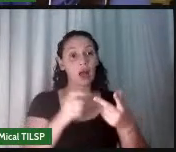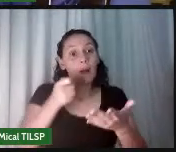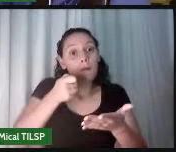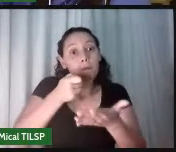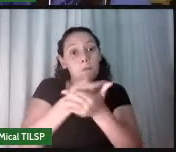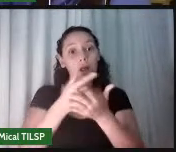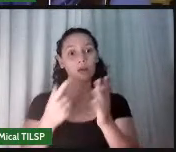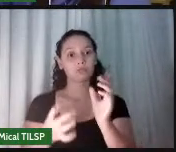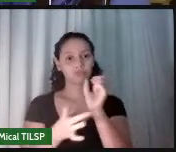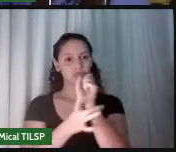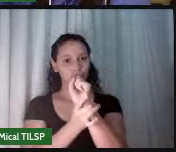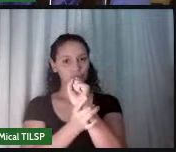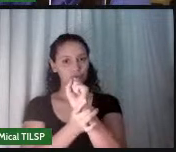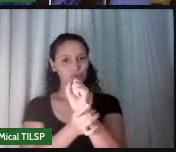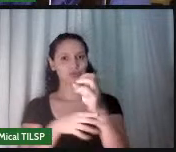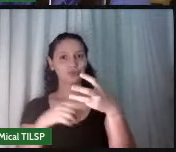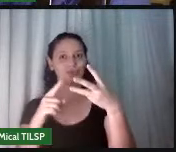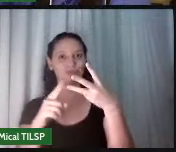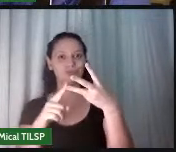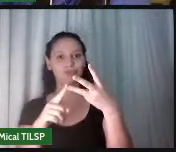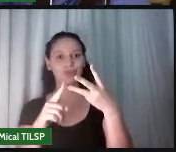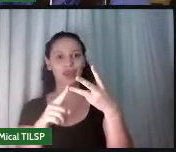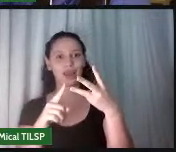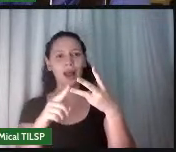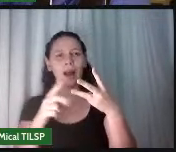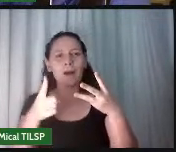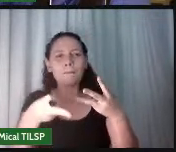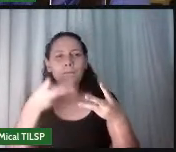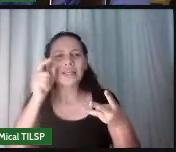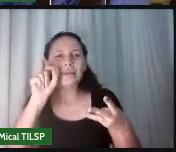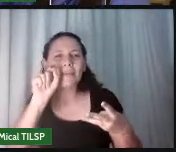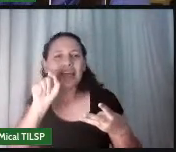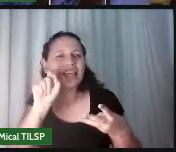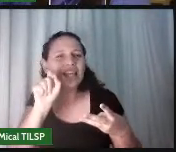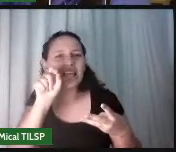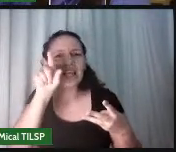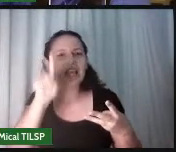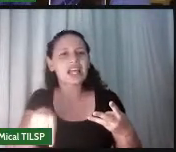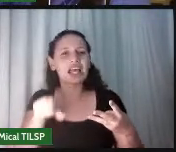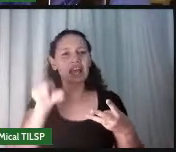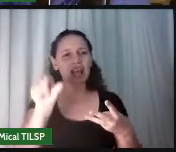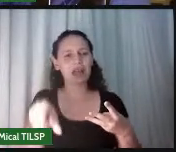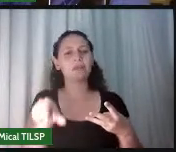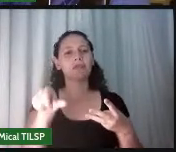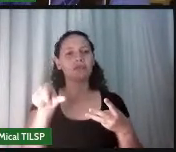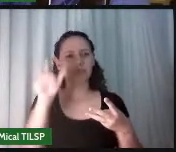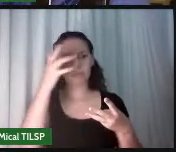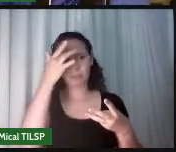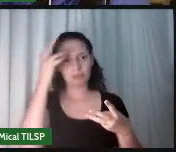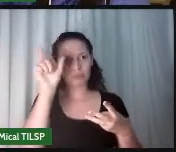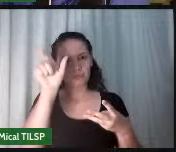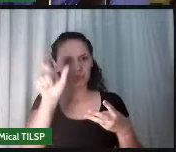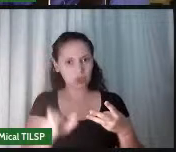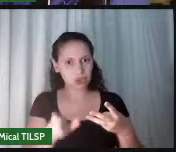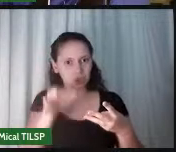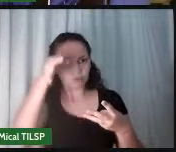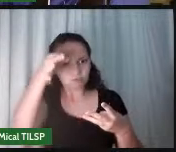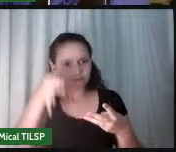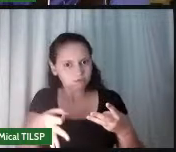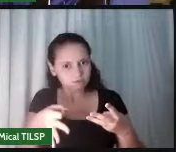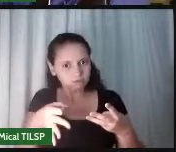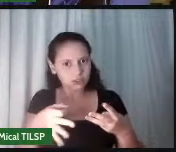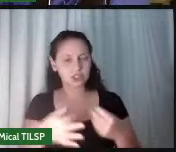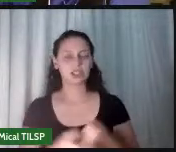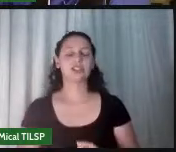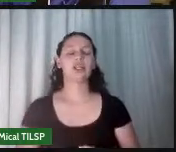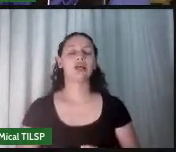né, a polícia. Então, quanto mais elementos a gente tem para identificar, melhor é, né, que a gente vai conseguir, a